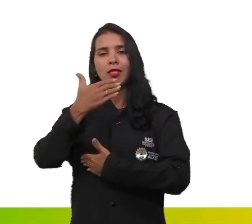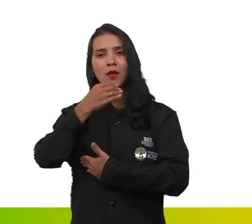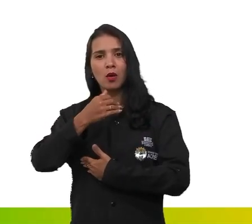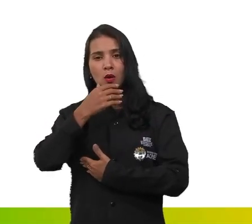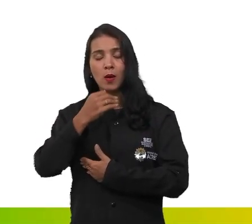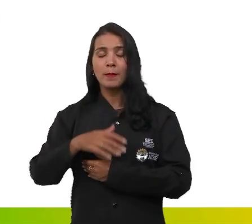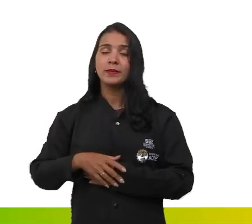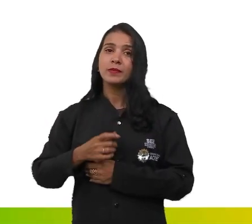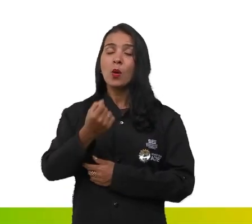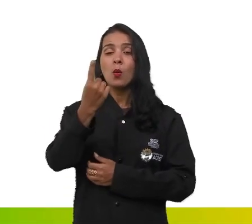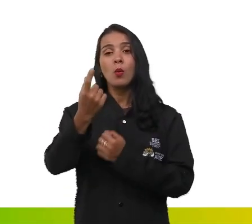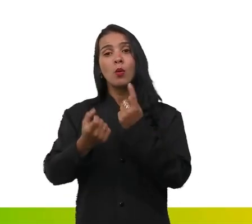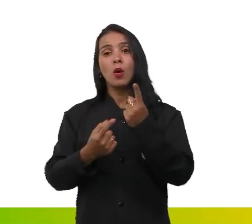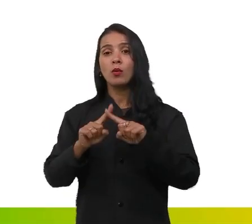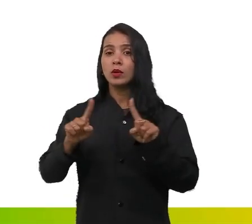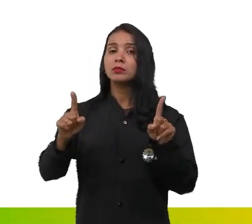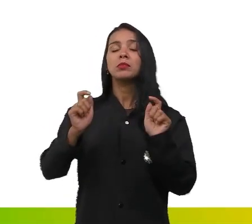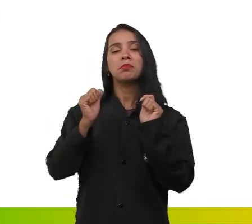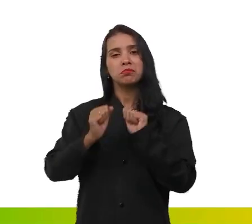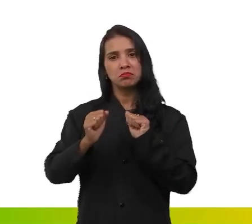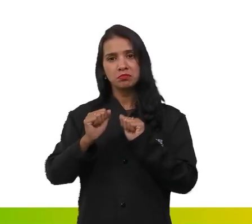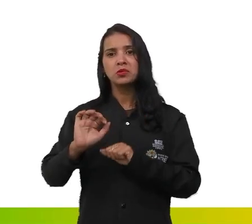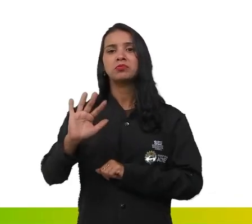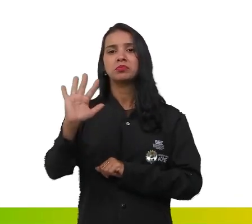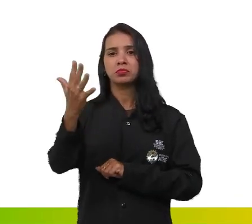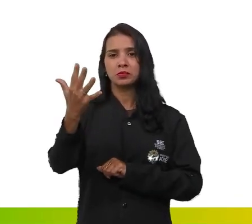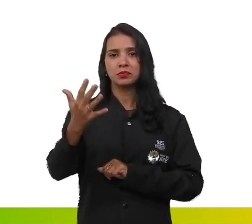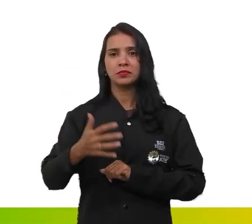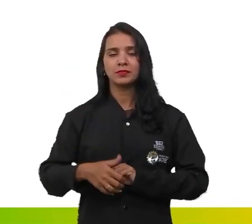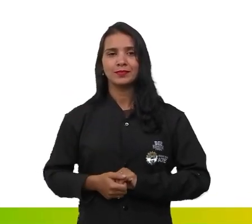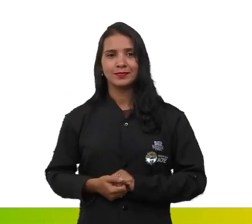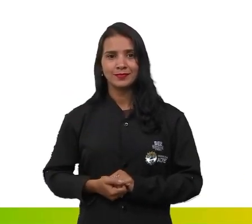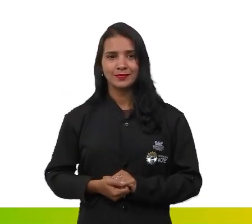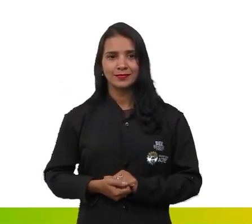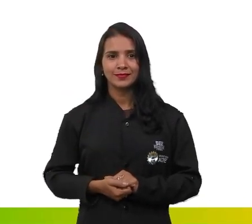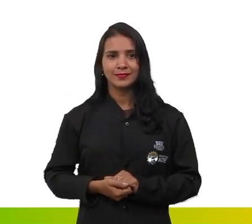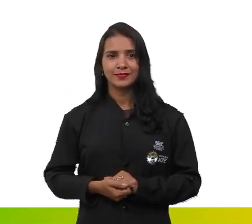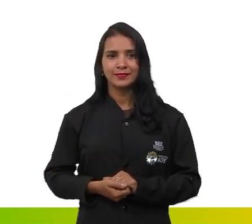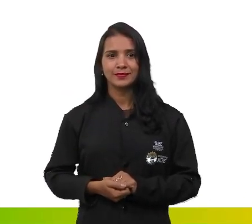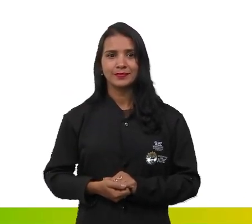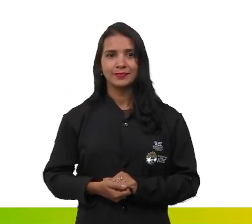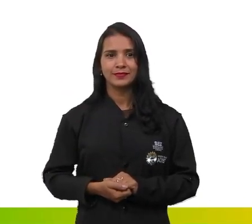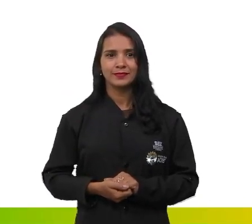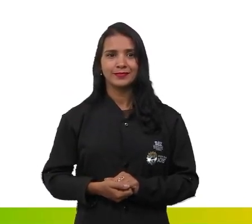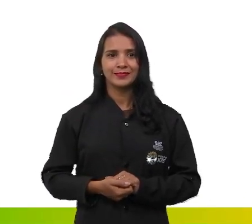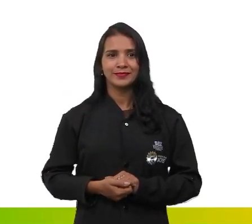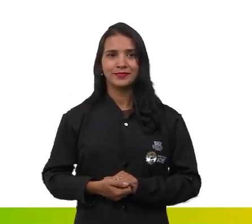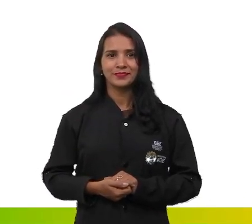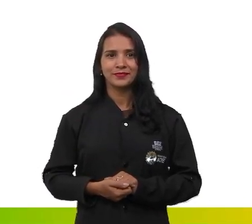pode estar acontecendo. Tá ok? Já